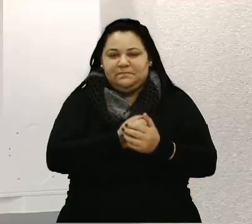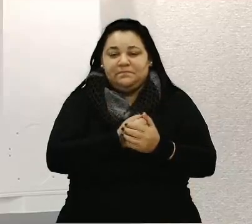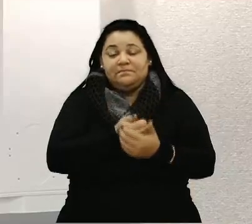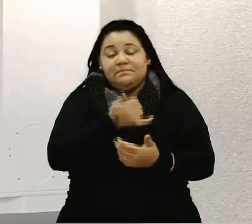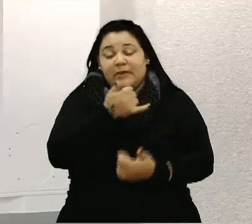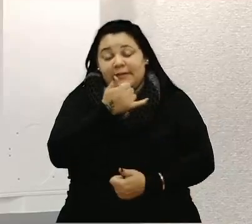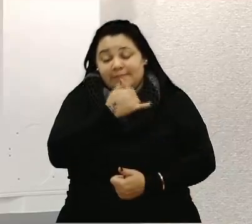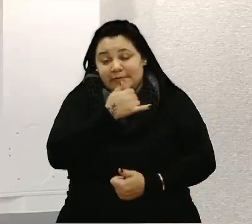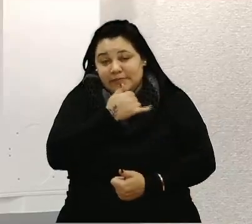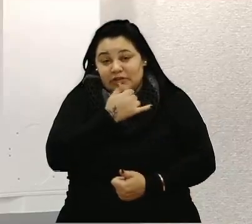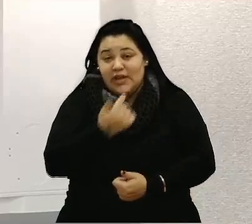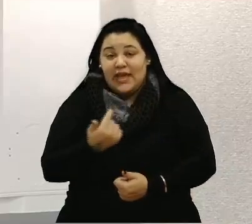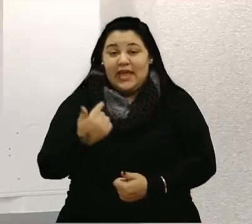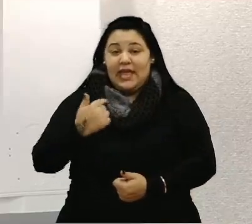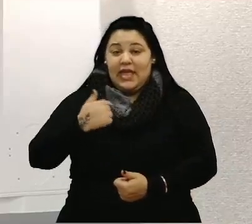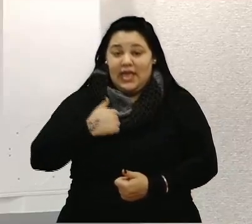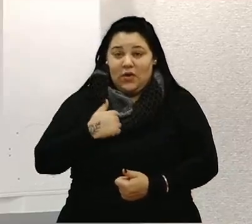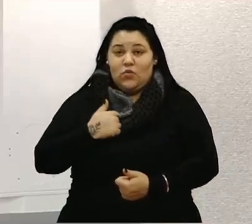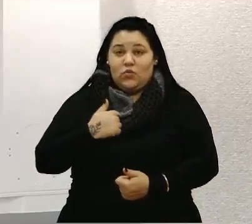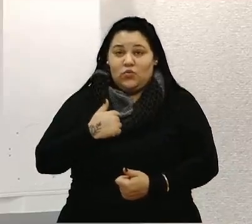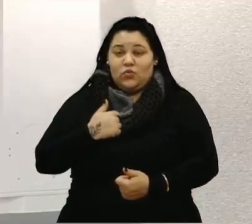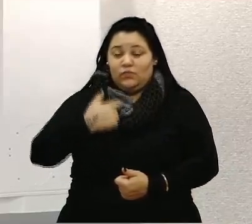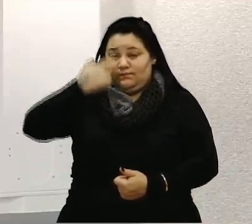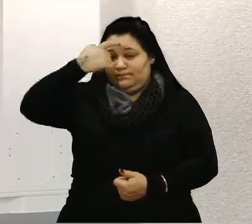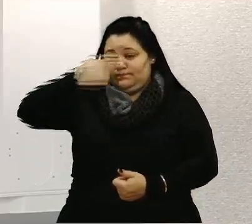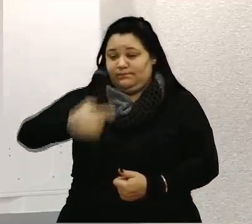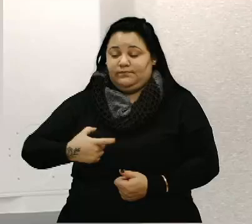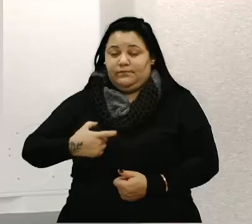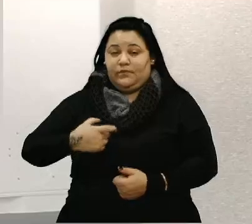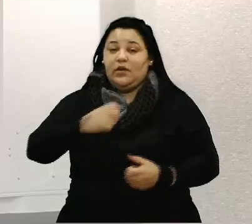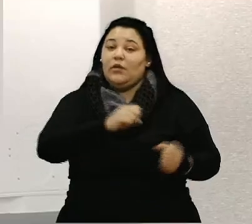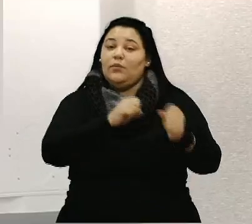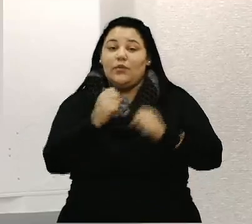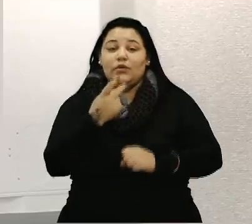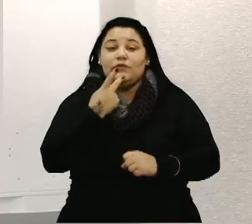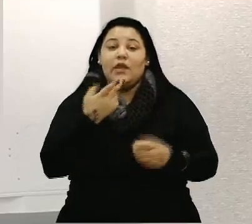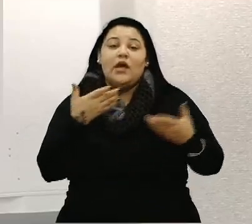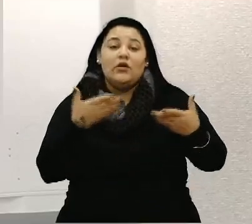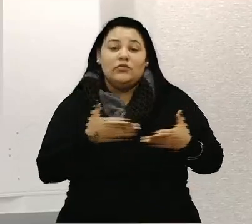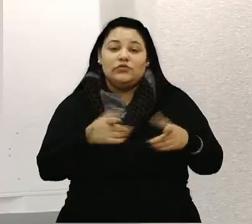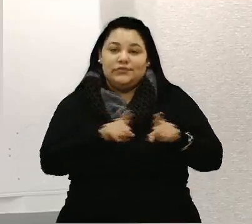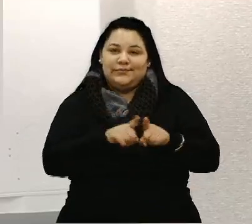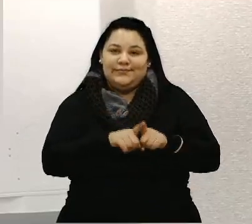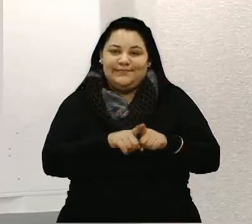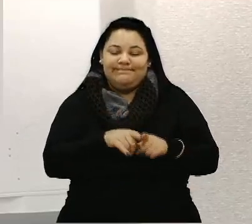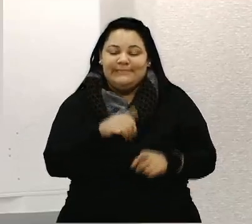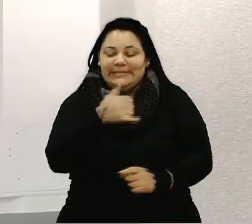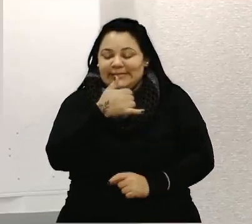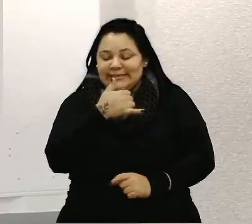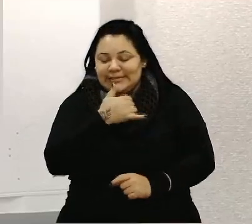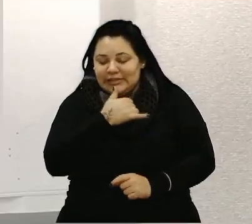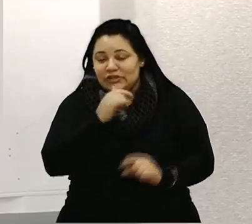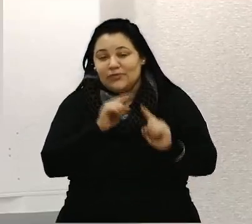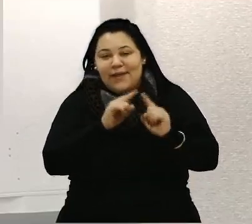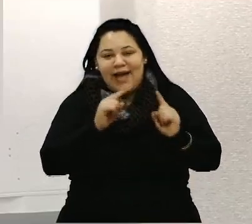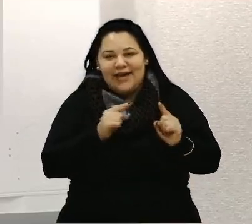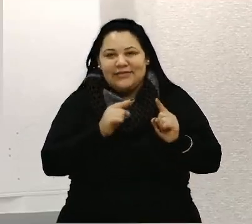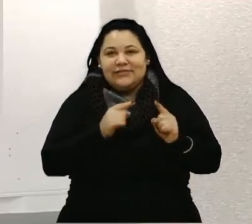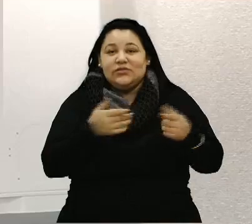Infelizmente, eu, como primeira pessoa, posso dizer aqui hoje que, infelizmente, hoje,